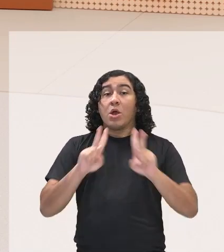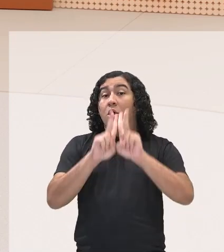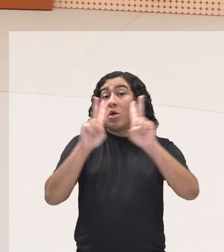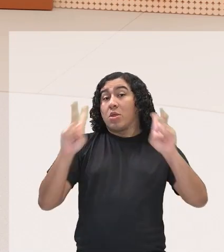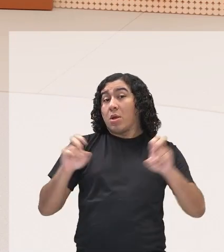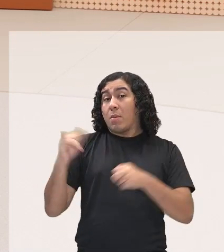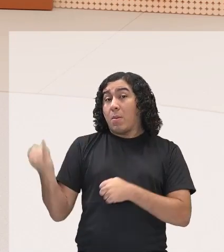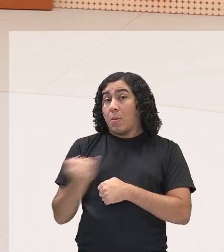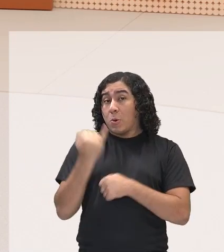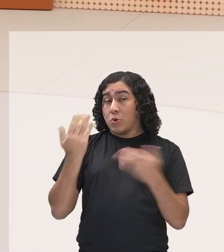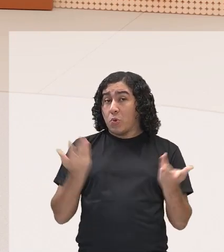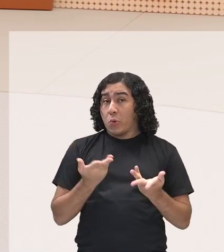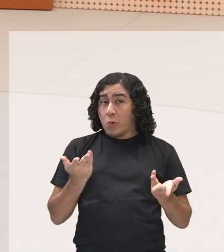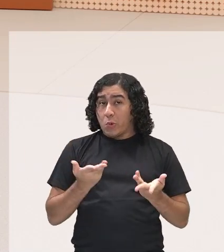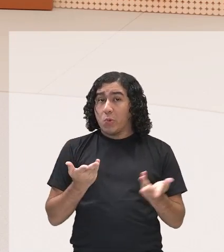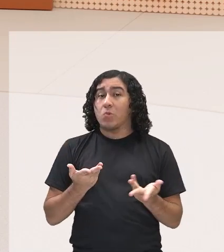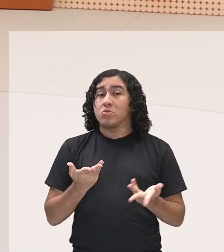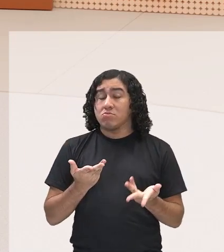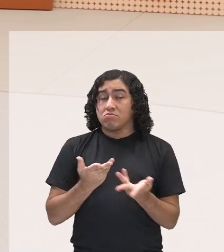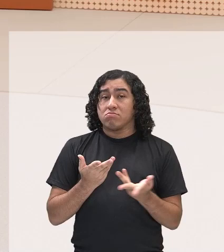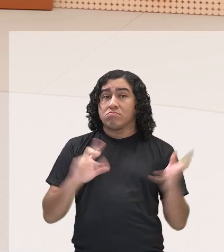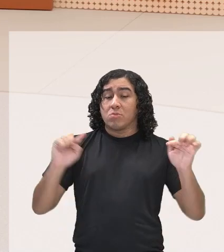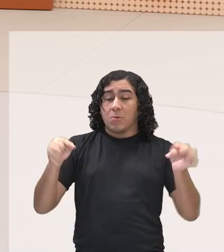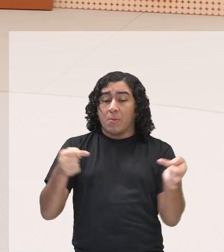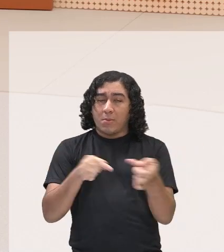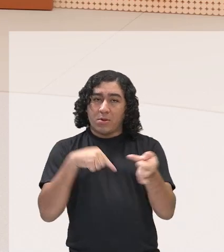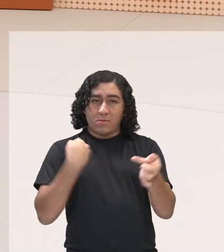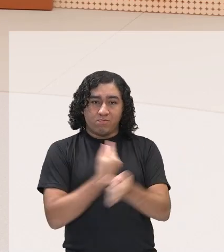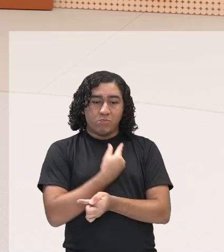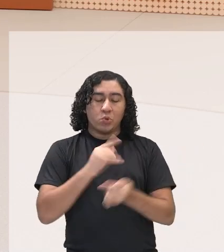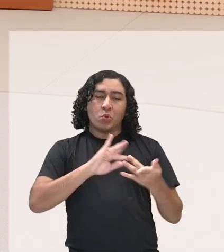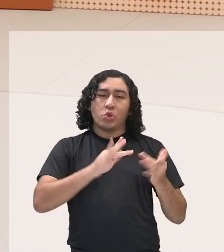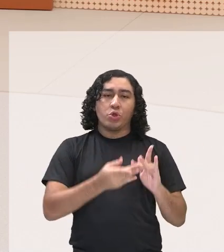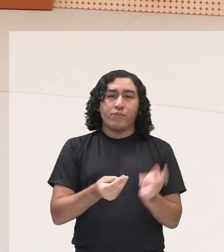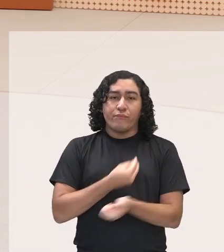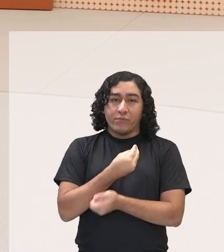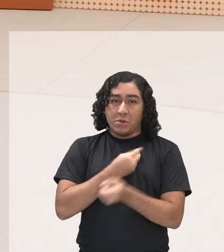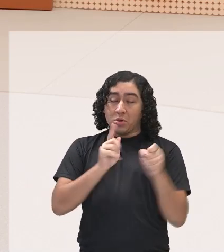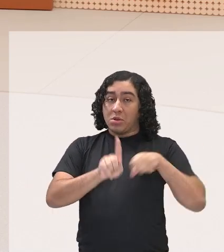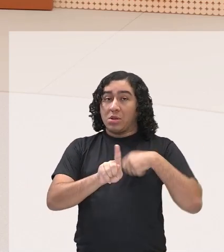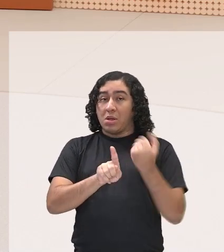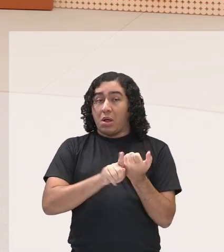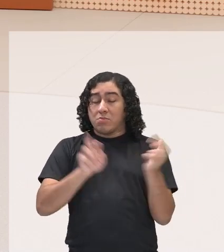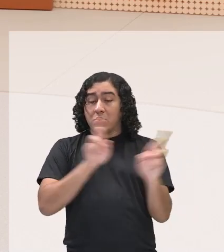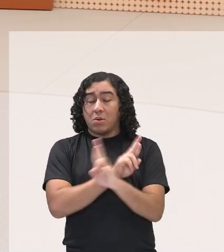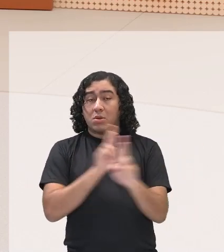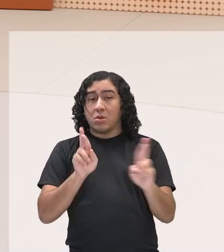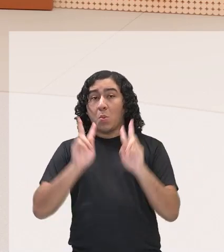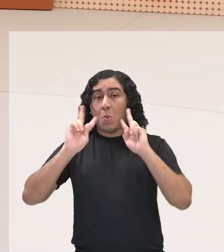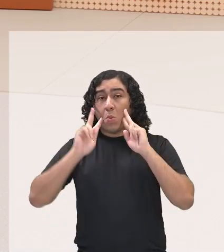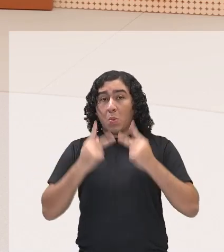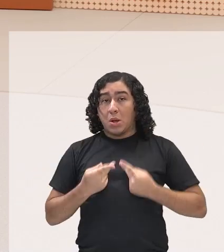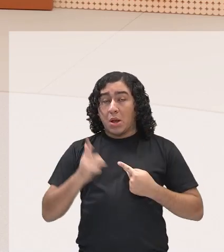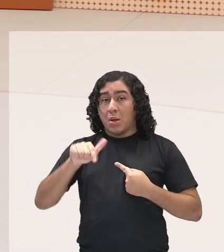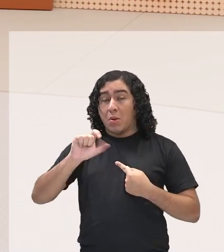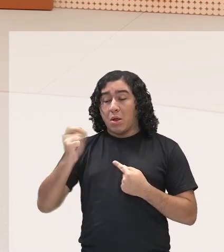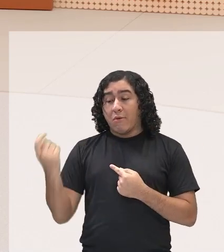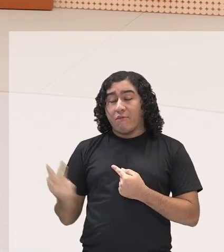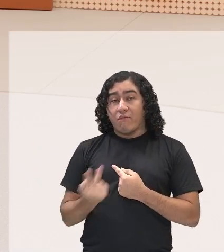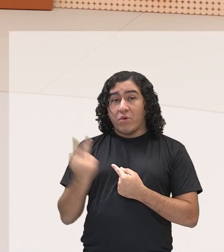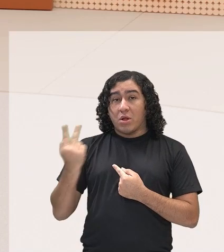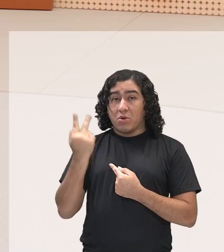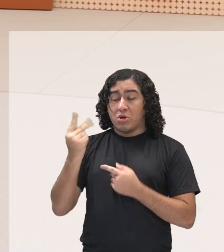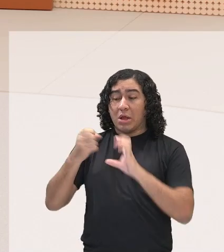importante, que tem muito a ver com a nossa vida em sociedade, com nossas relações humanas, que são os valores,